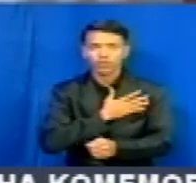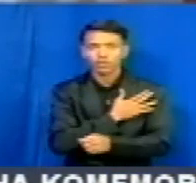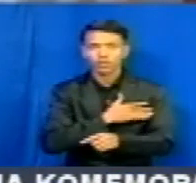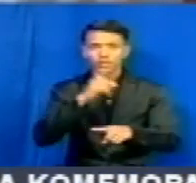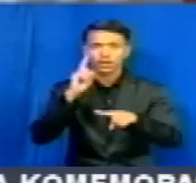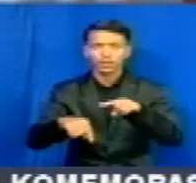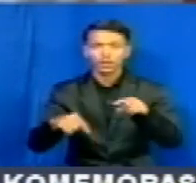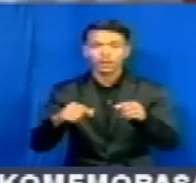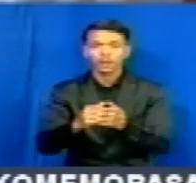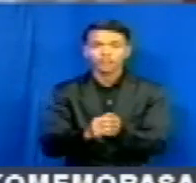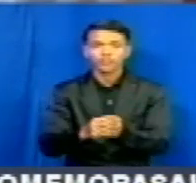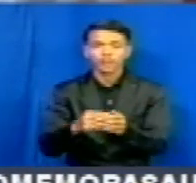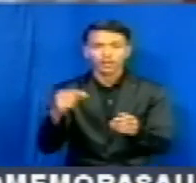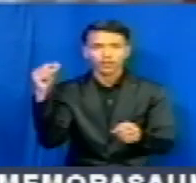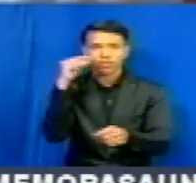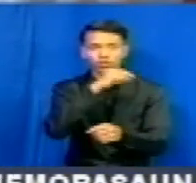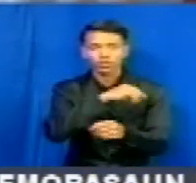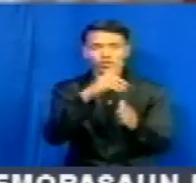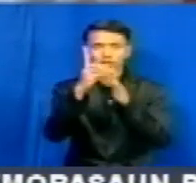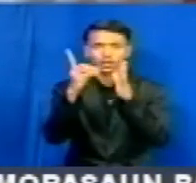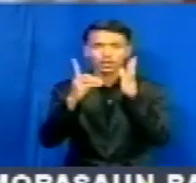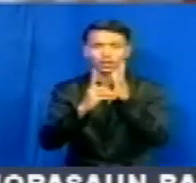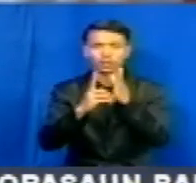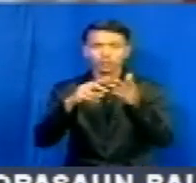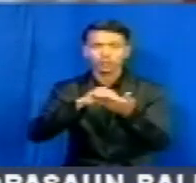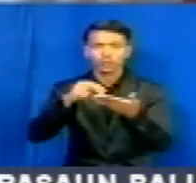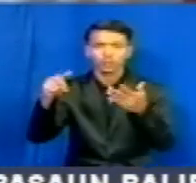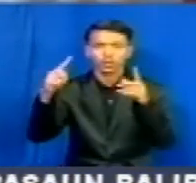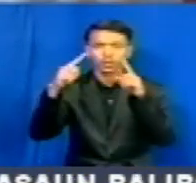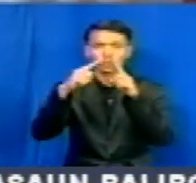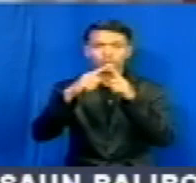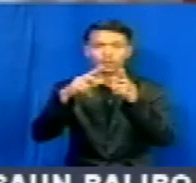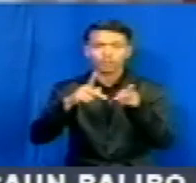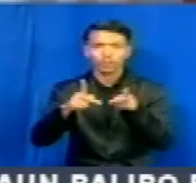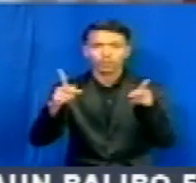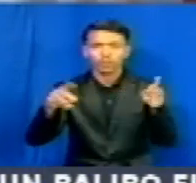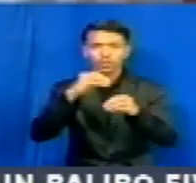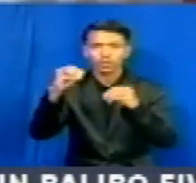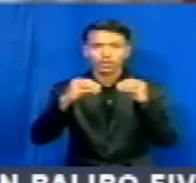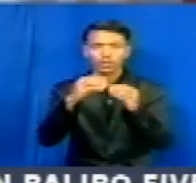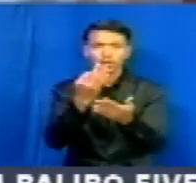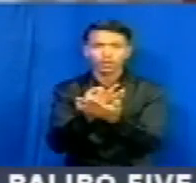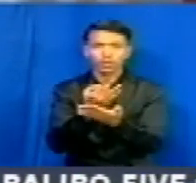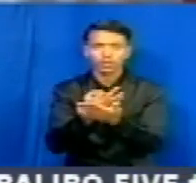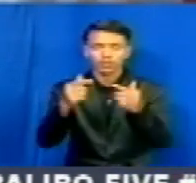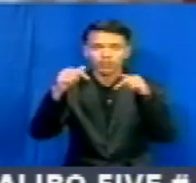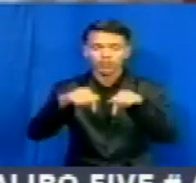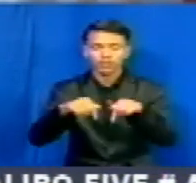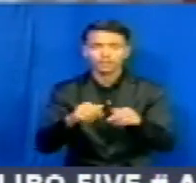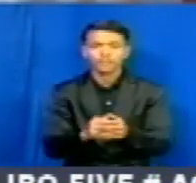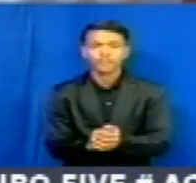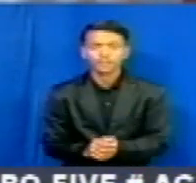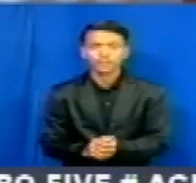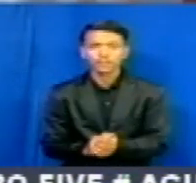não inventa bem, será? Dados números para o público, quando vai adicionar ossa e dana e dana, lá e